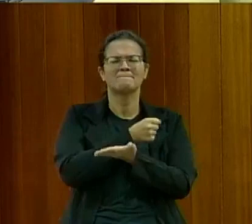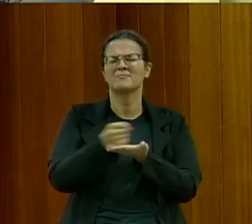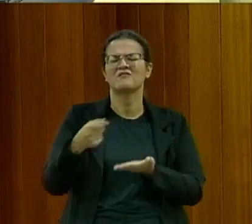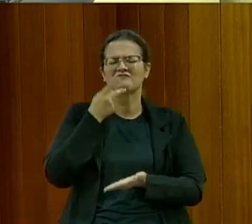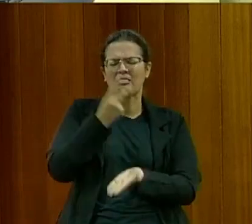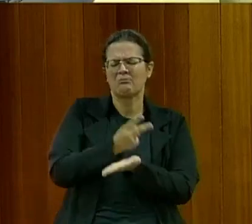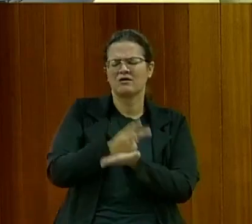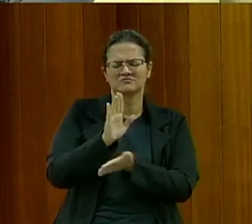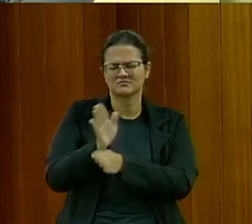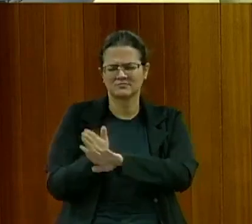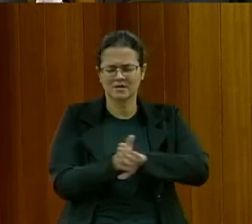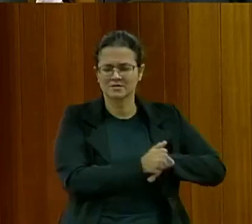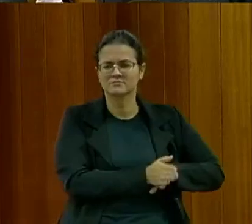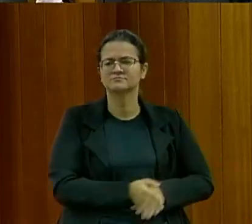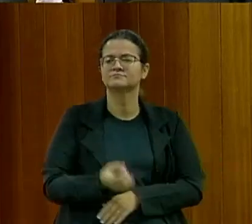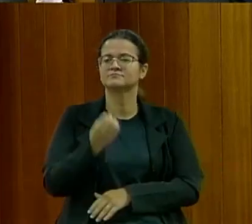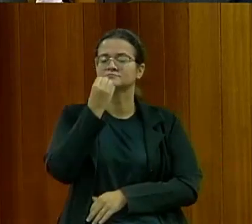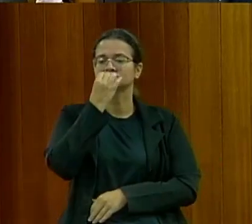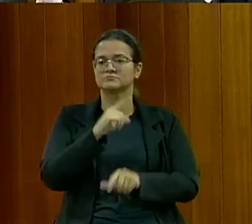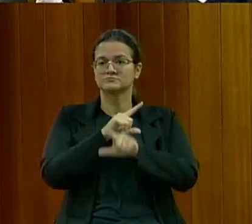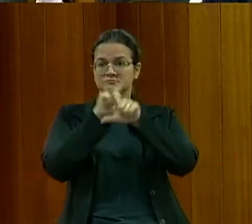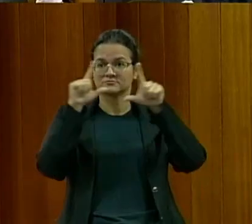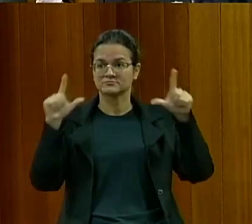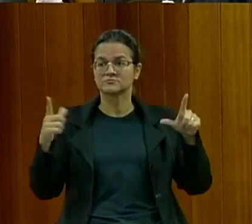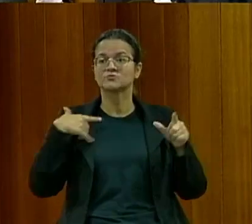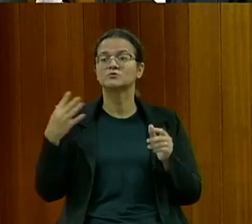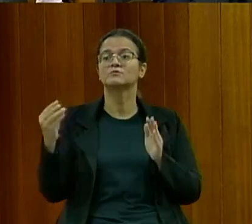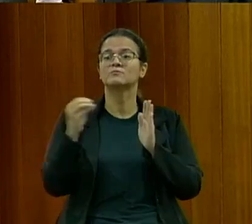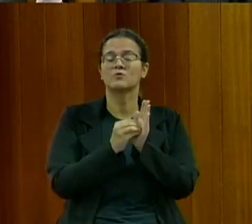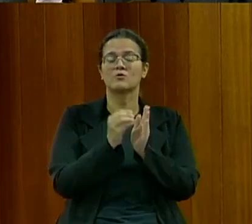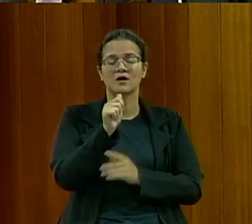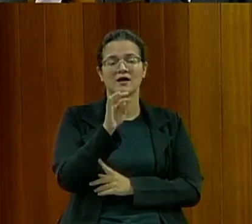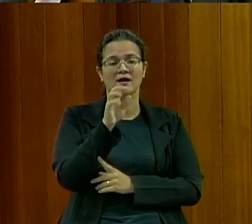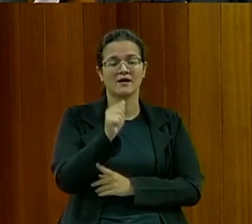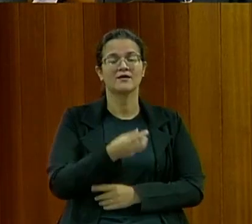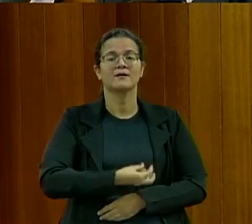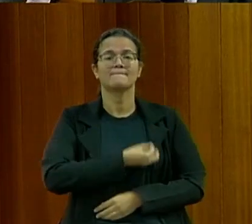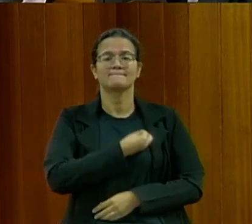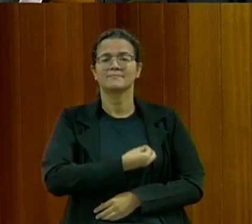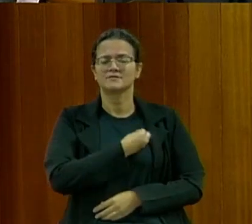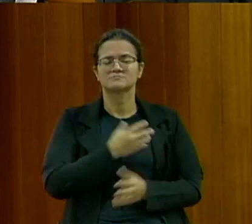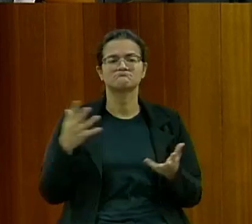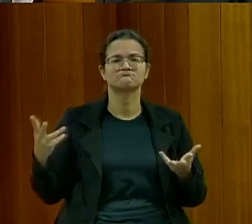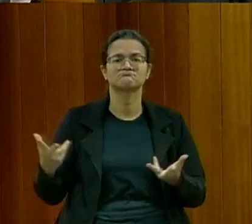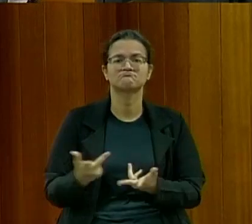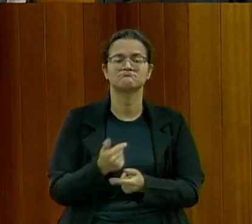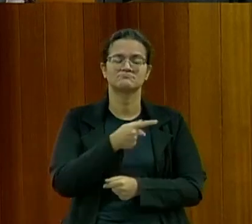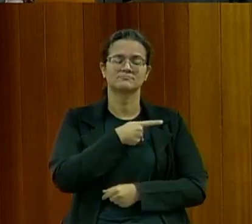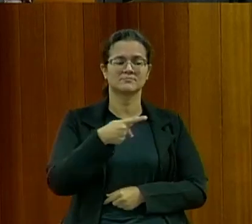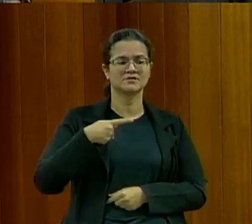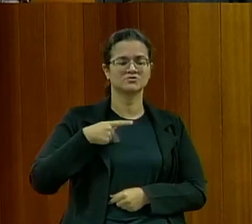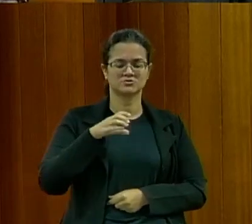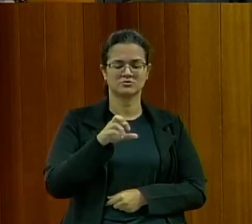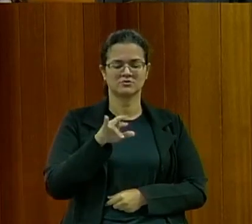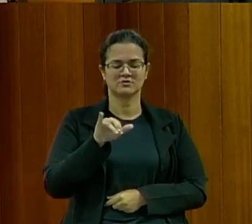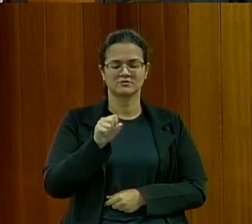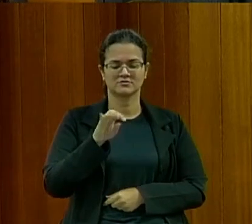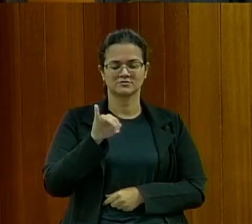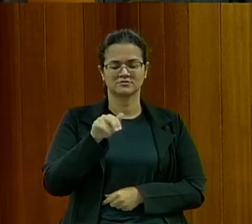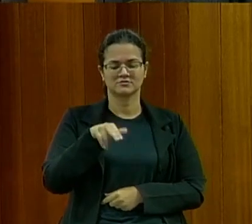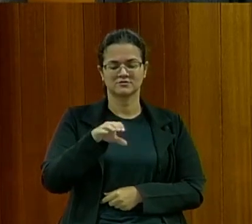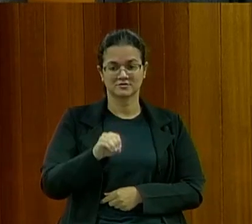pares. Quero aqui que registre em ata a presença ilustre do pastor Cristiano Rezende, que é da Igreja Batista